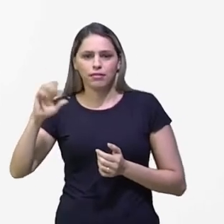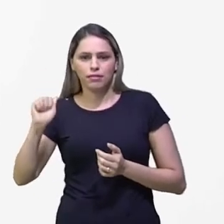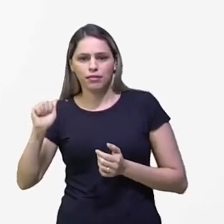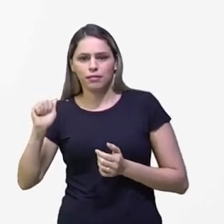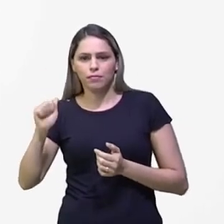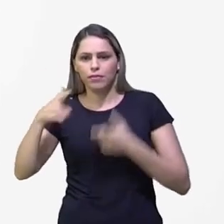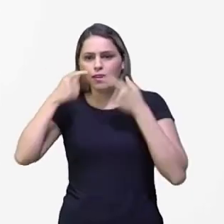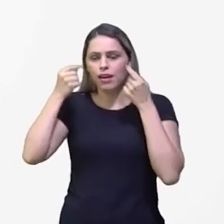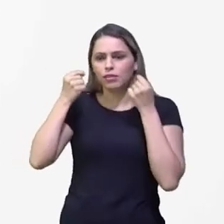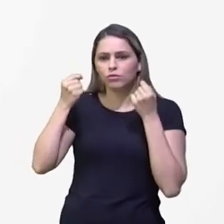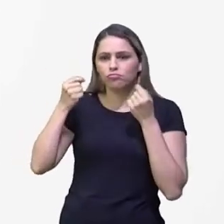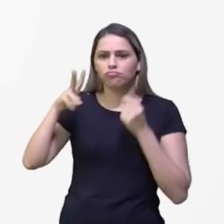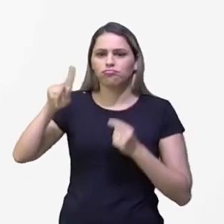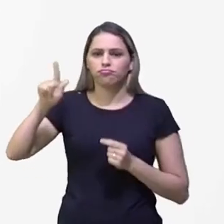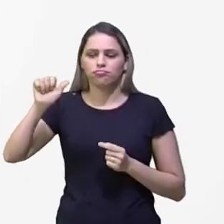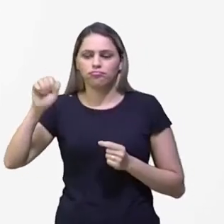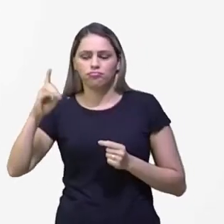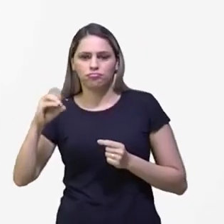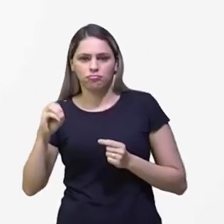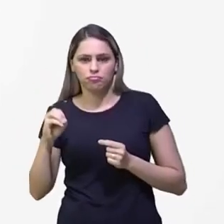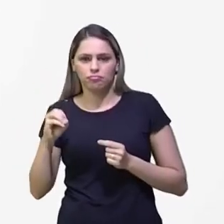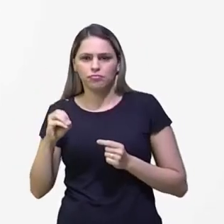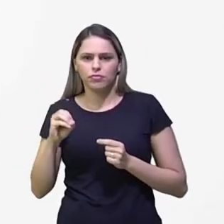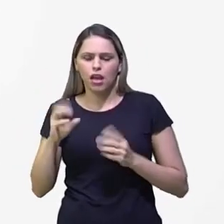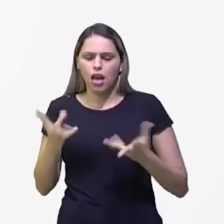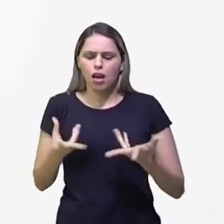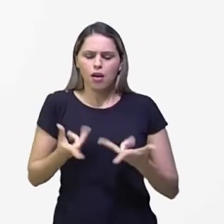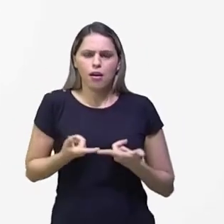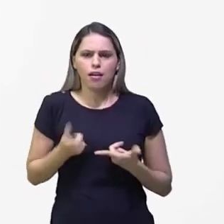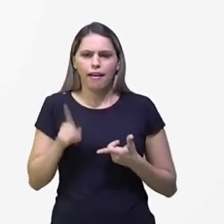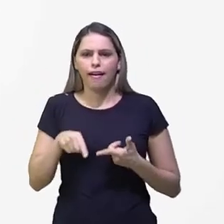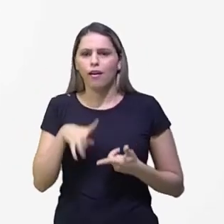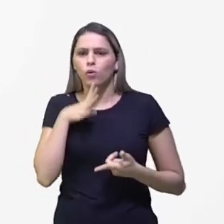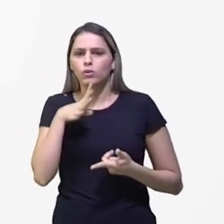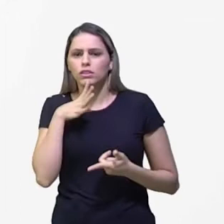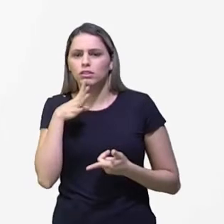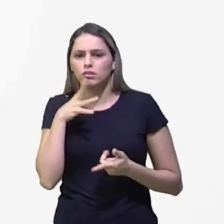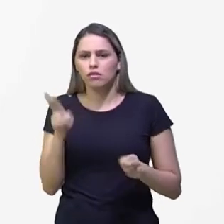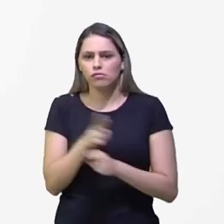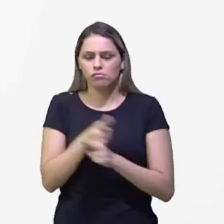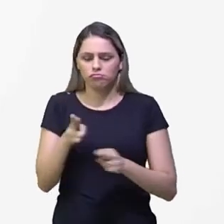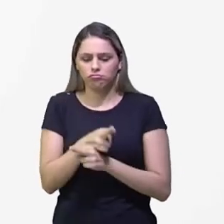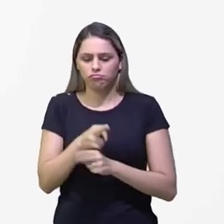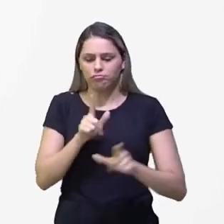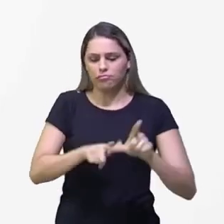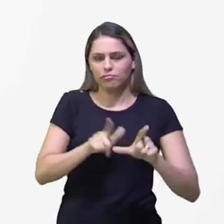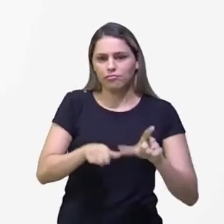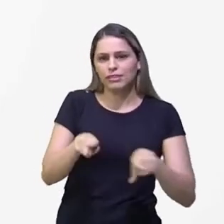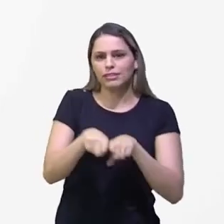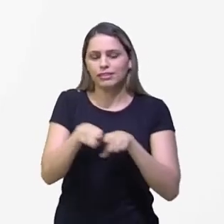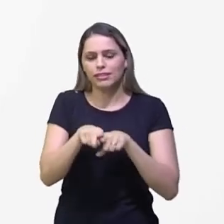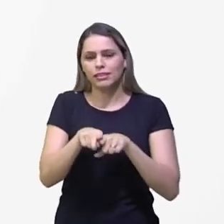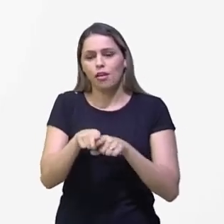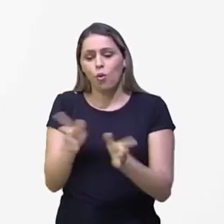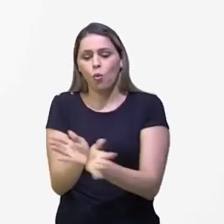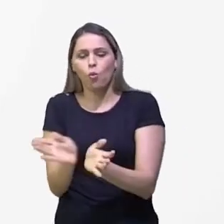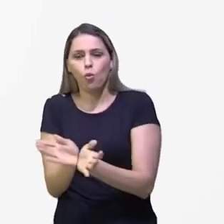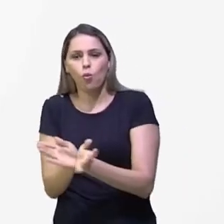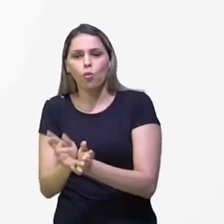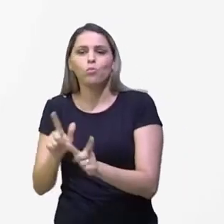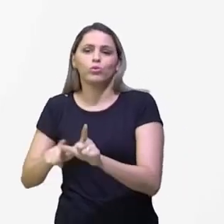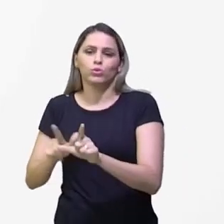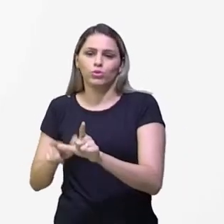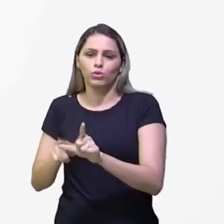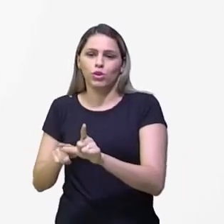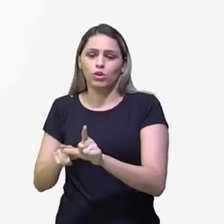e vaca. E a nossa habilidade é dominar as correspondências entre letras ou grupos de letras e